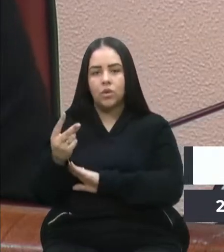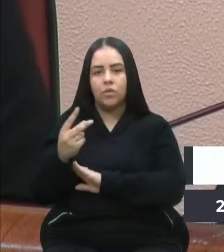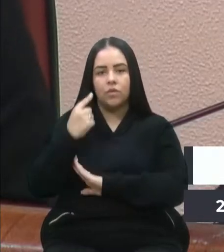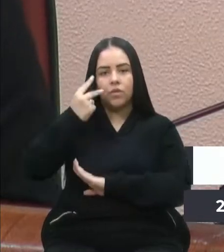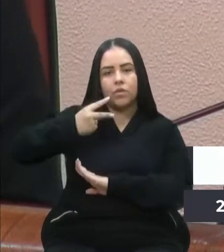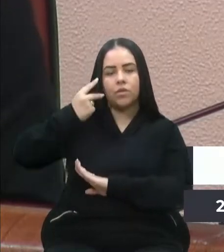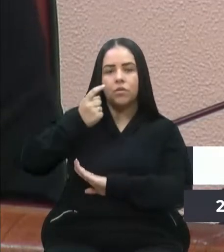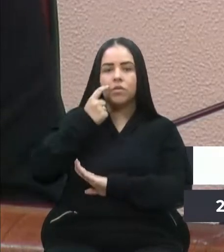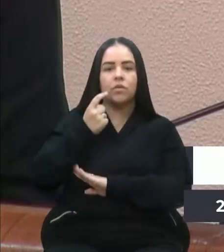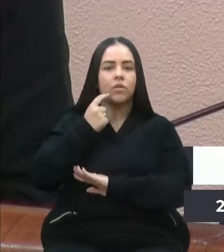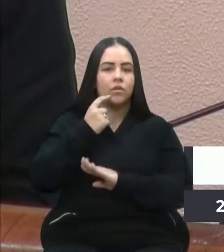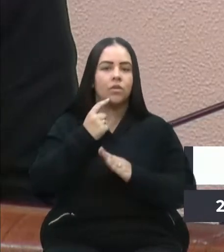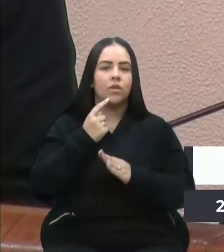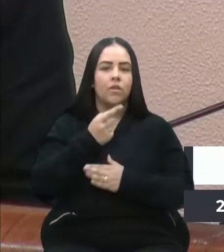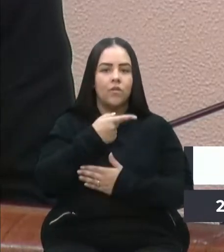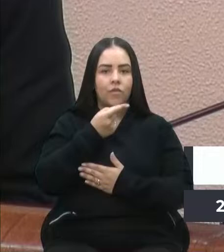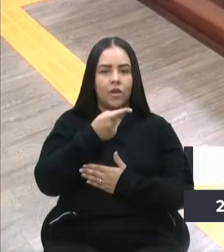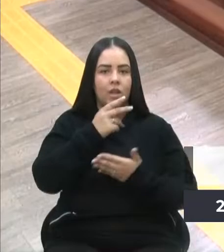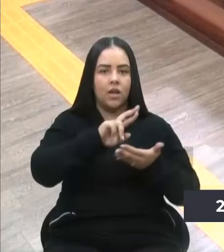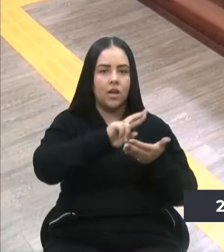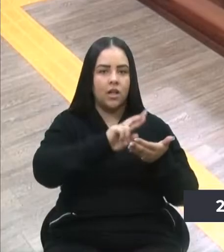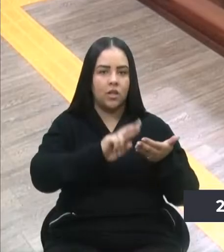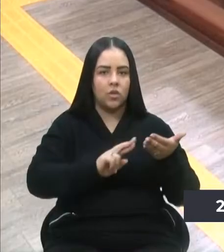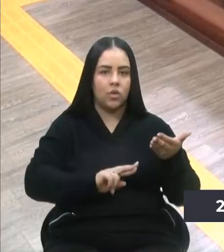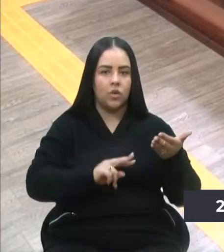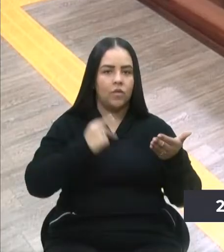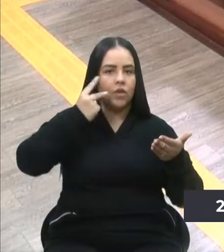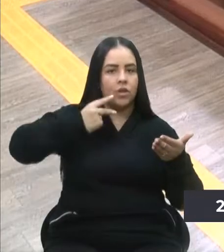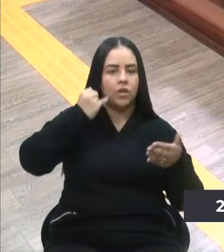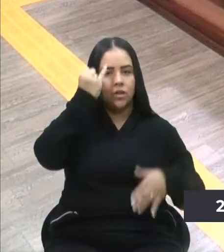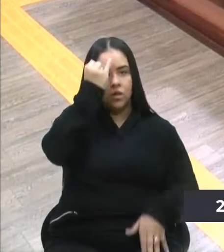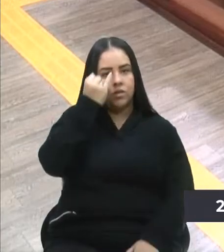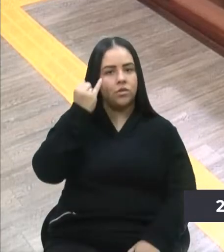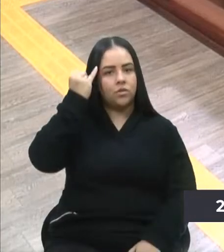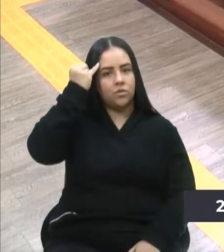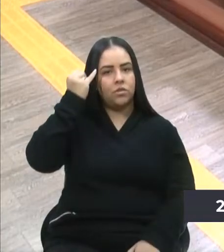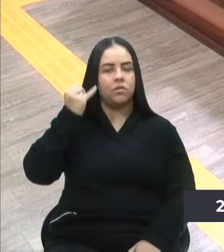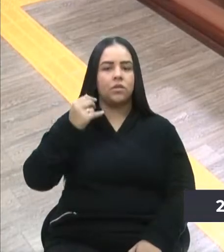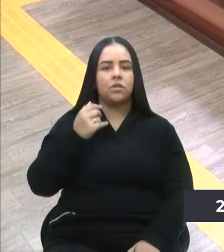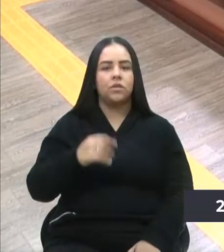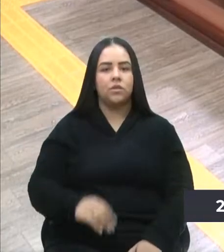a palavra, o relator, vereador D'Ambrosio, por gentileza.